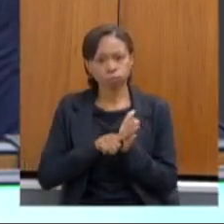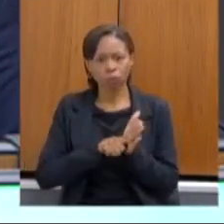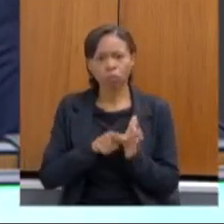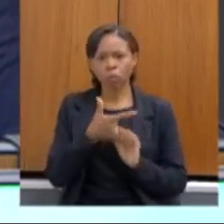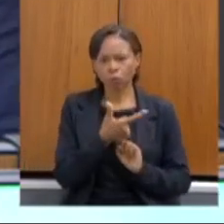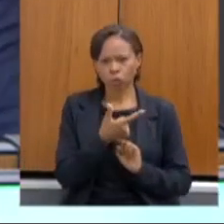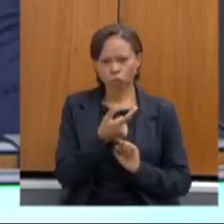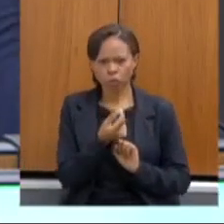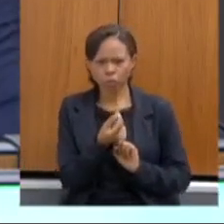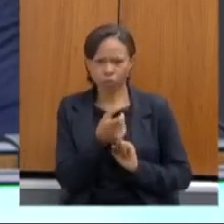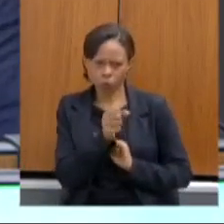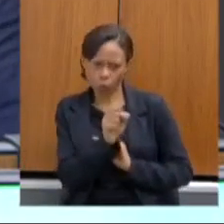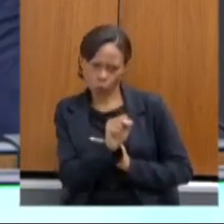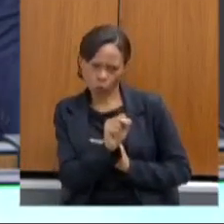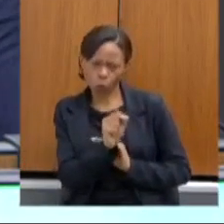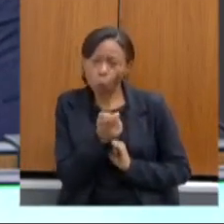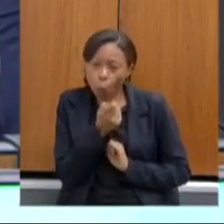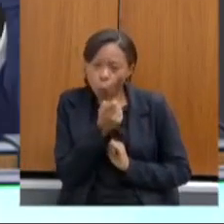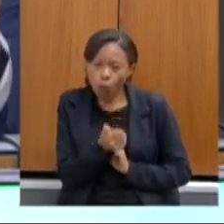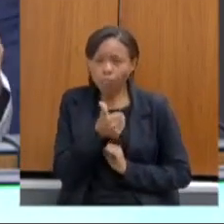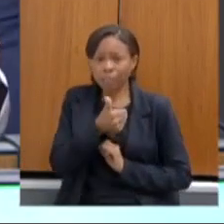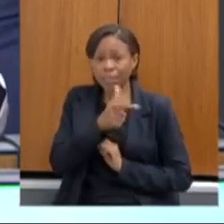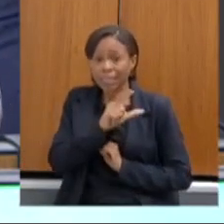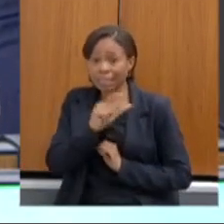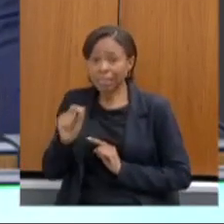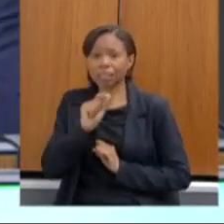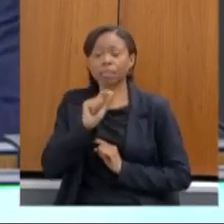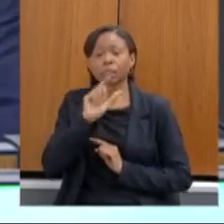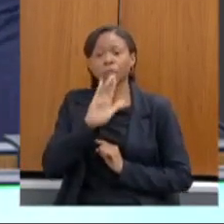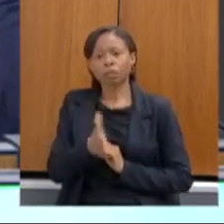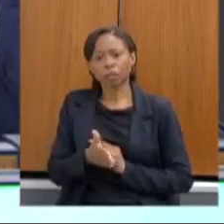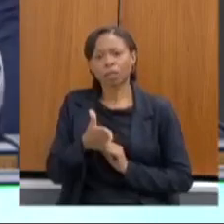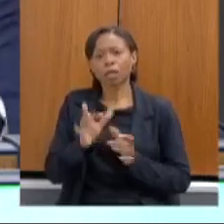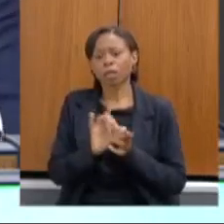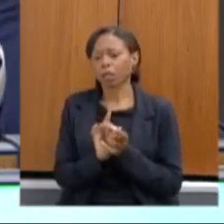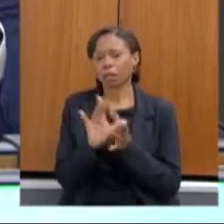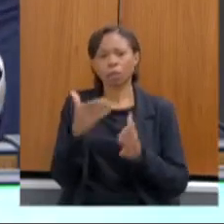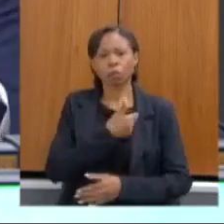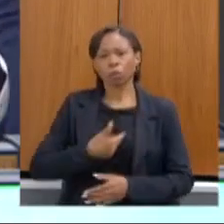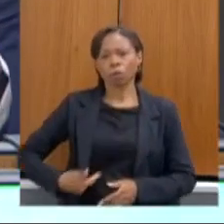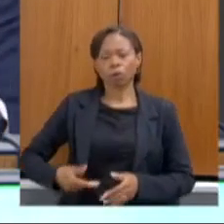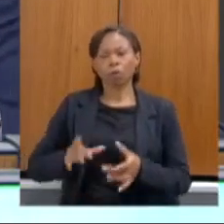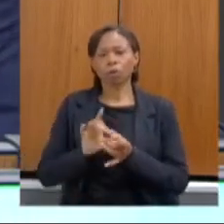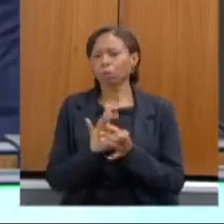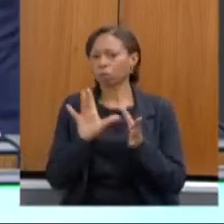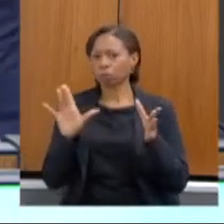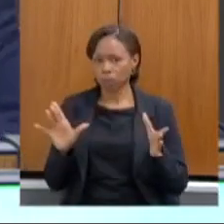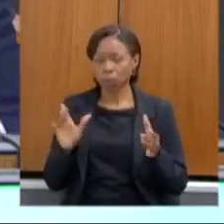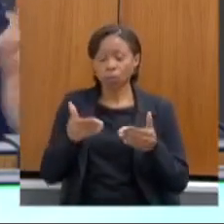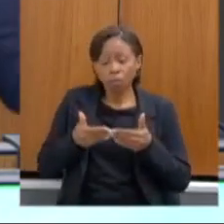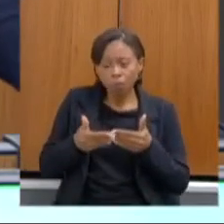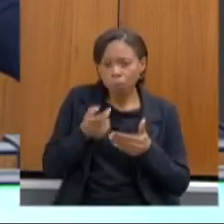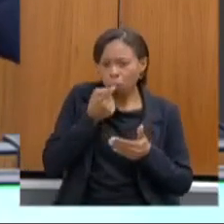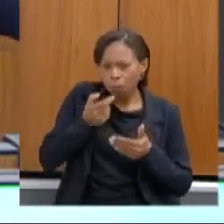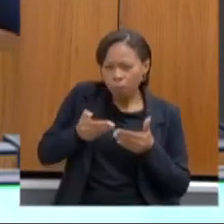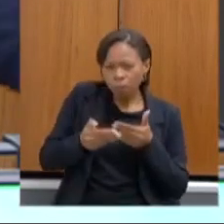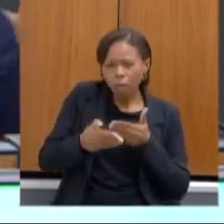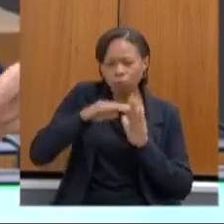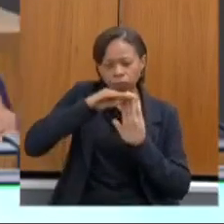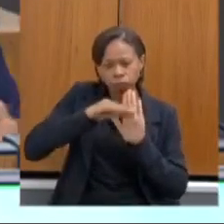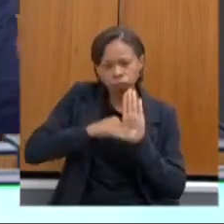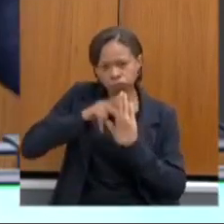208 e sem já tem aval do governo para mudar e Estamos apresentando em breve os cronogramas